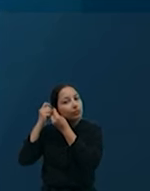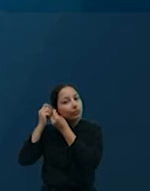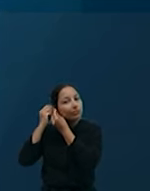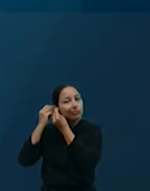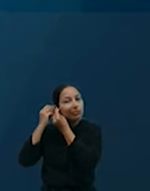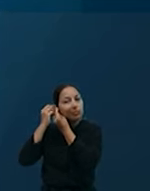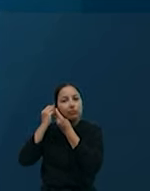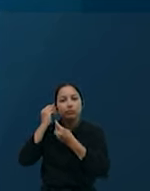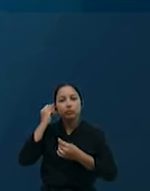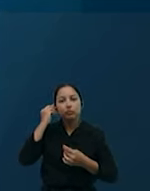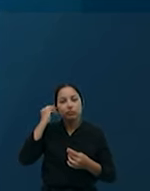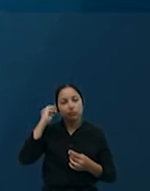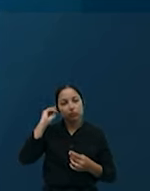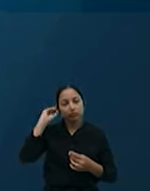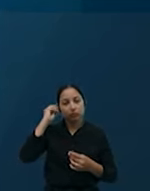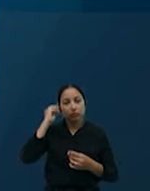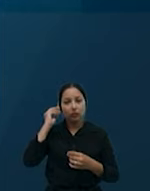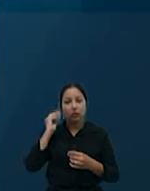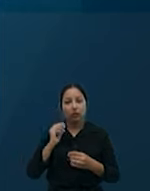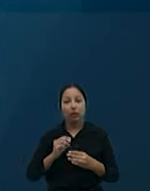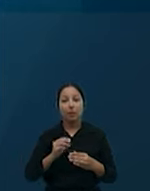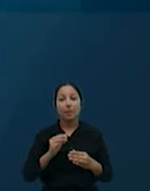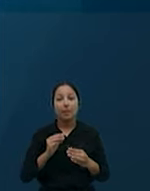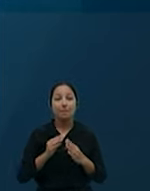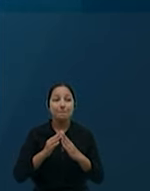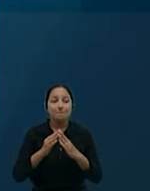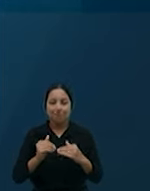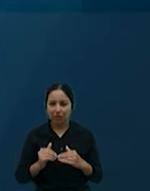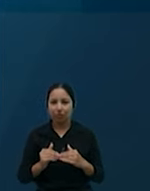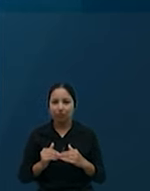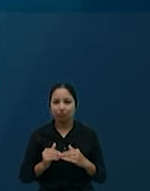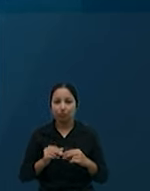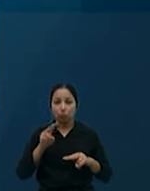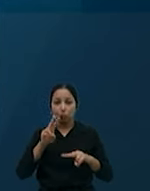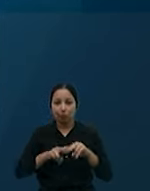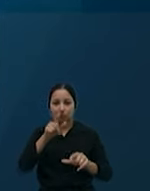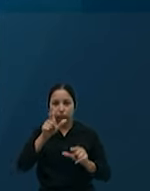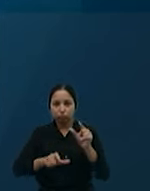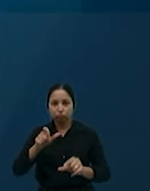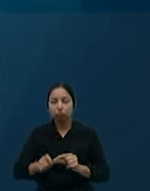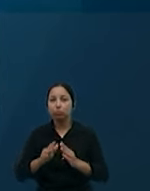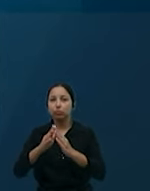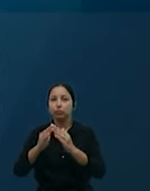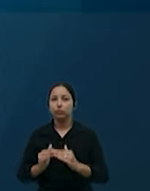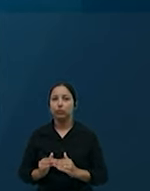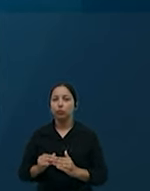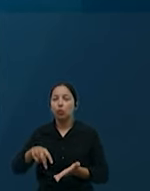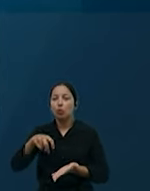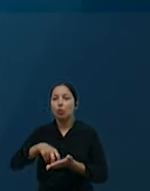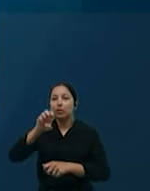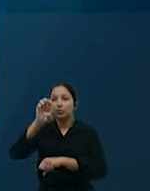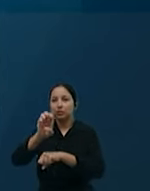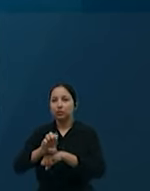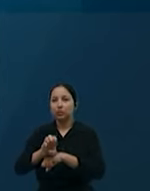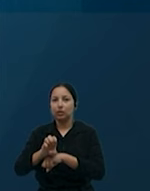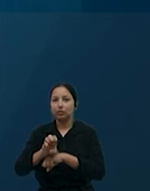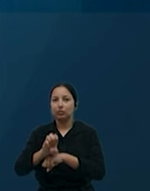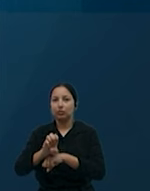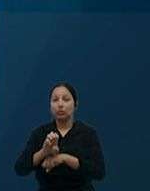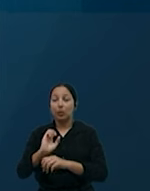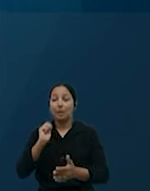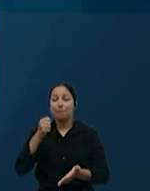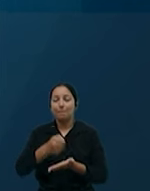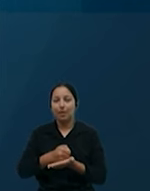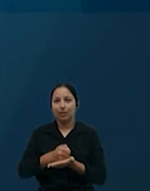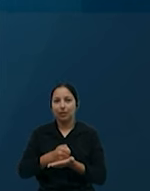todas propostas pelos presos do sistema lá em Londrina. E ações